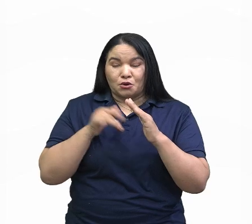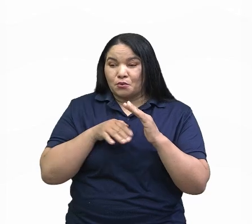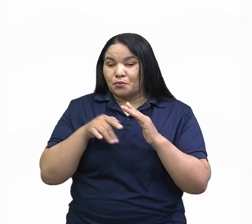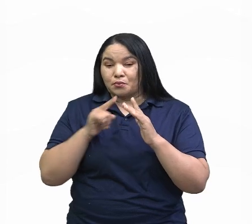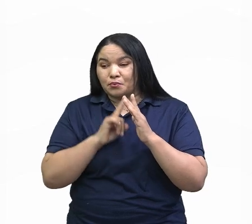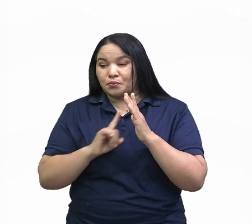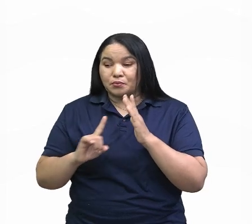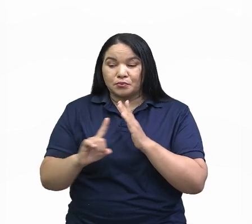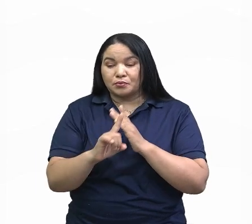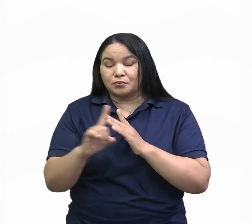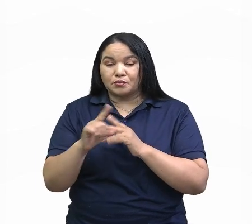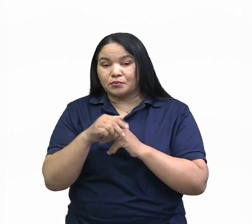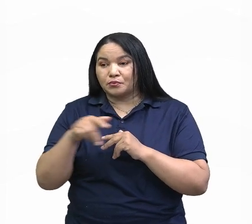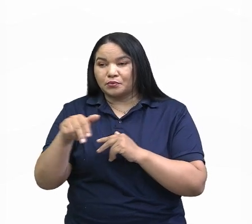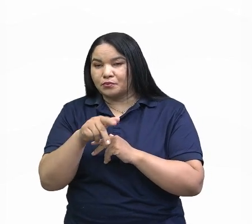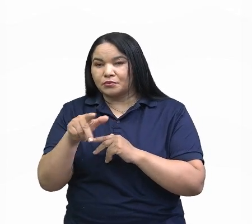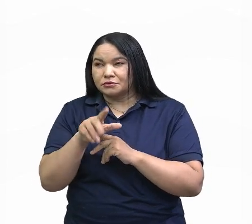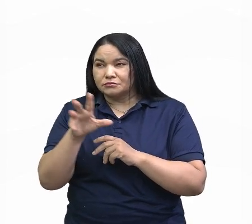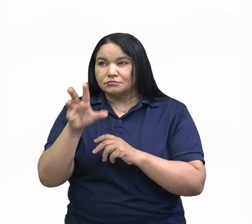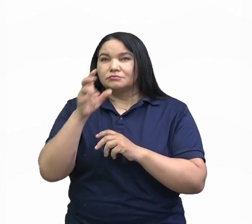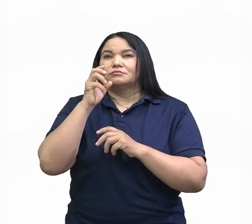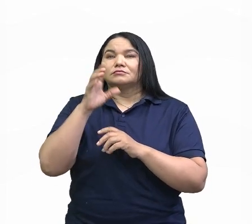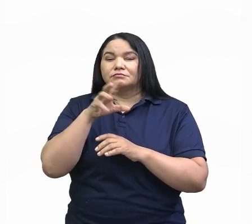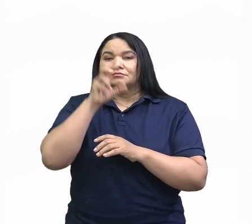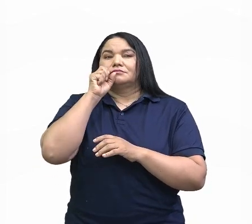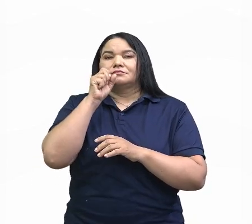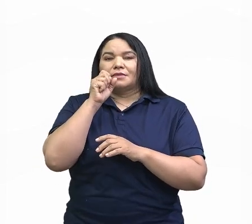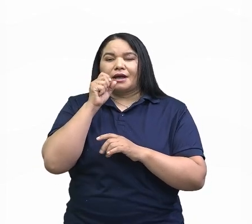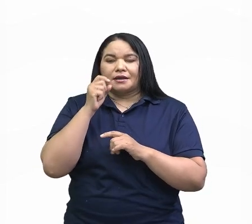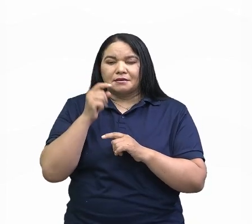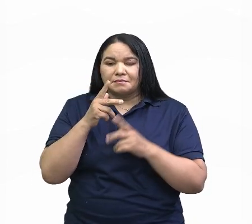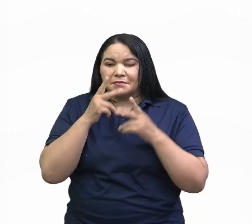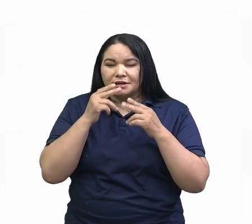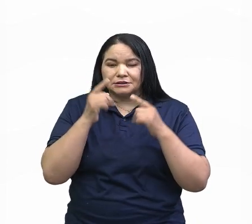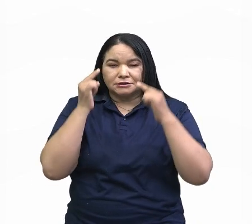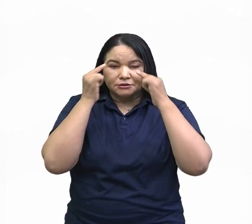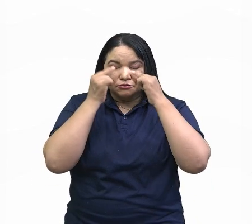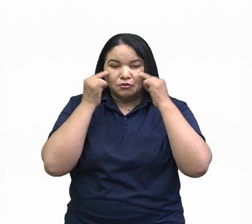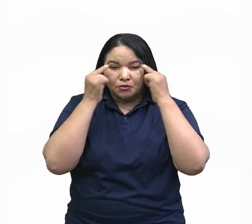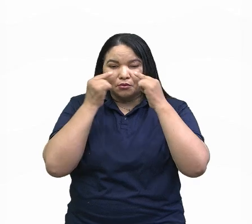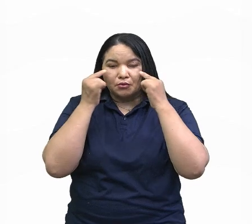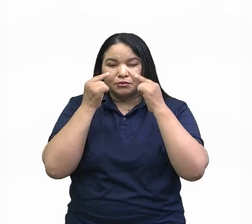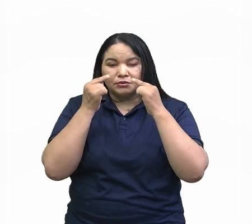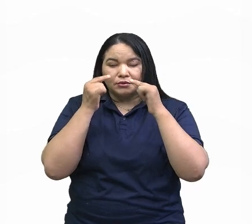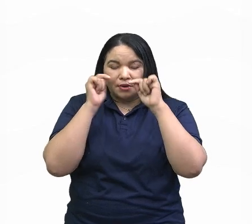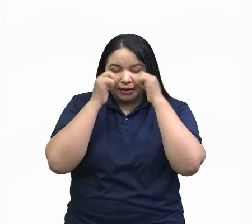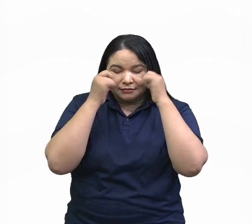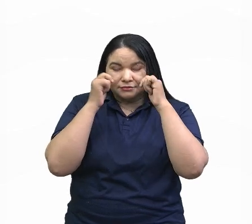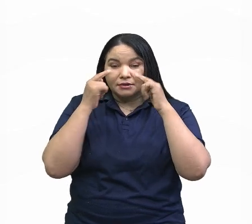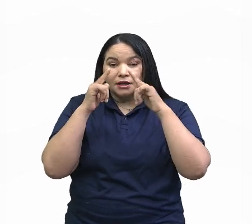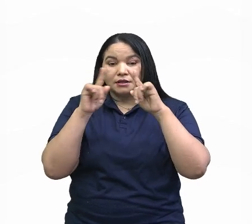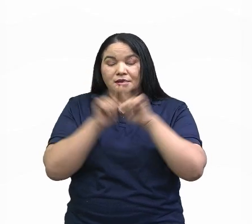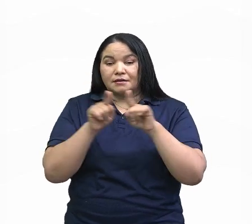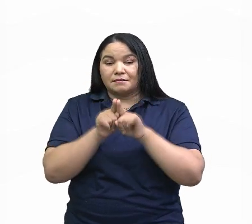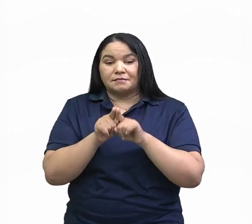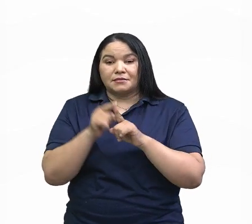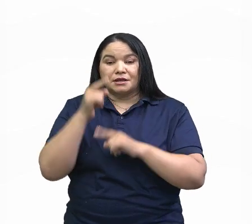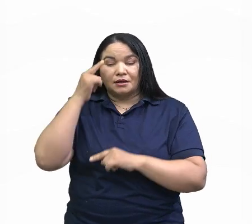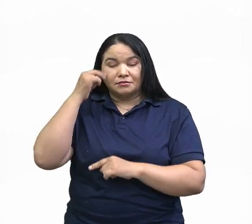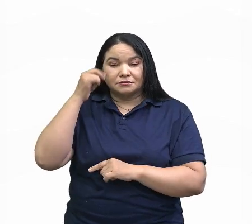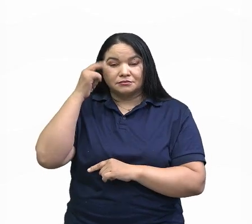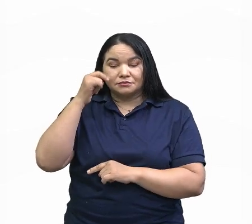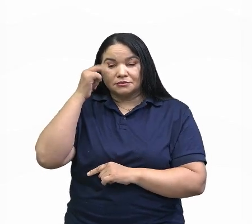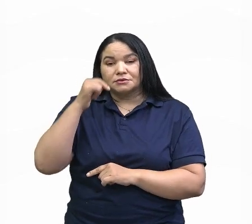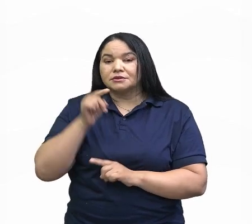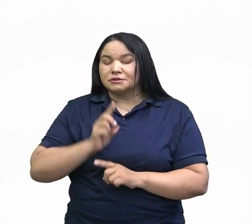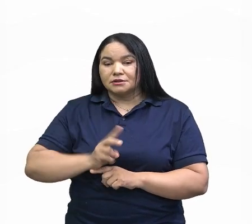pouquinho poluído, a gente sente logo essa irritação nos olhos, né? Parece que começa a arder, às vezes lacrimejar, justamente por causa que